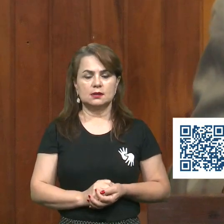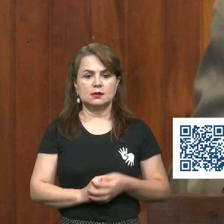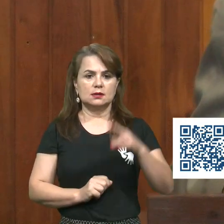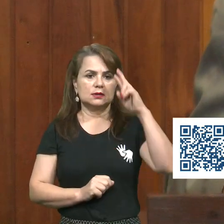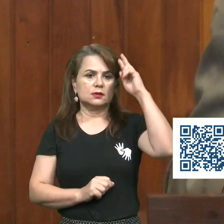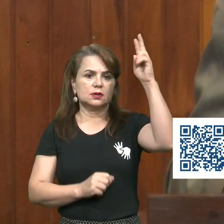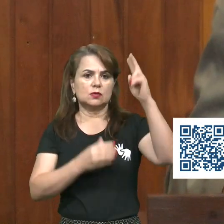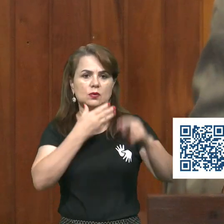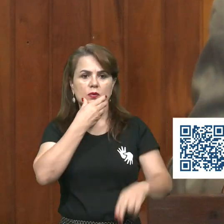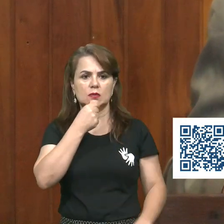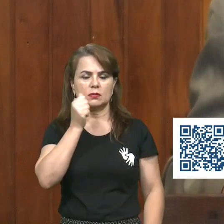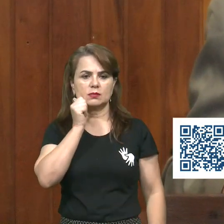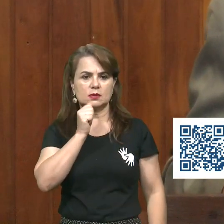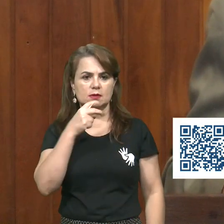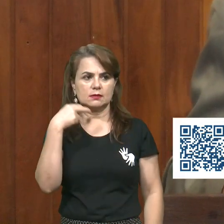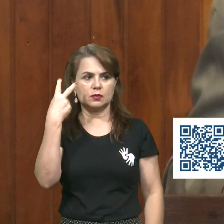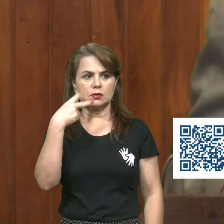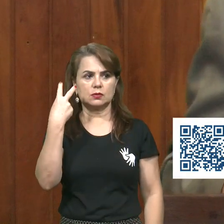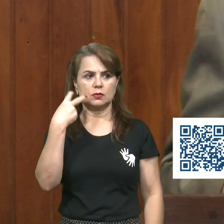senhora e senhores vereadores,